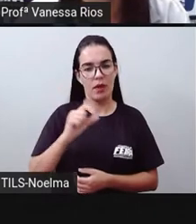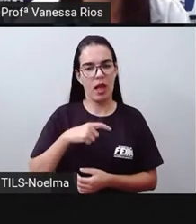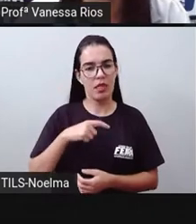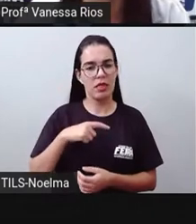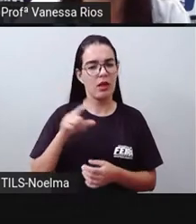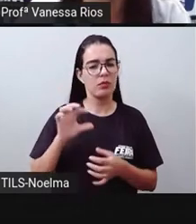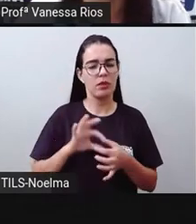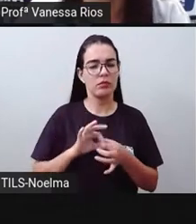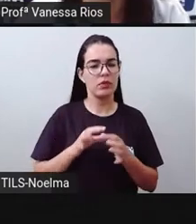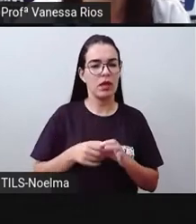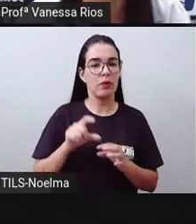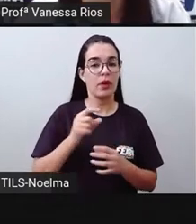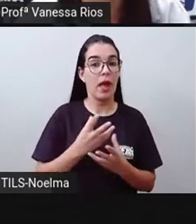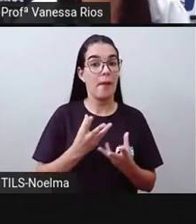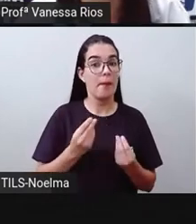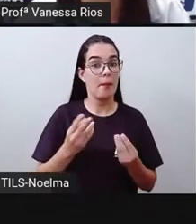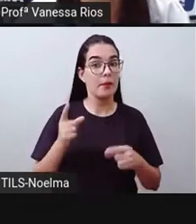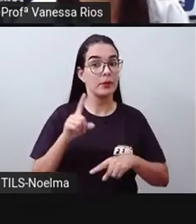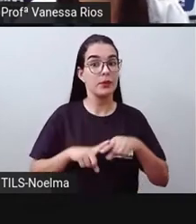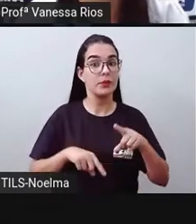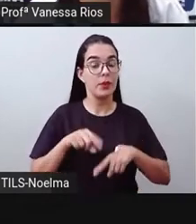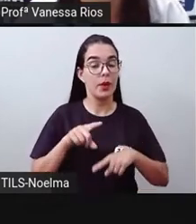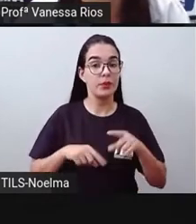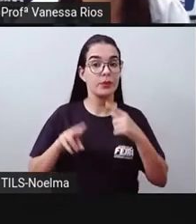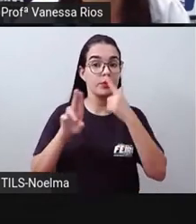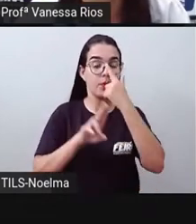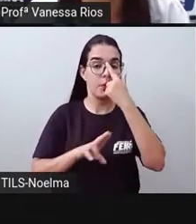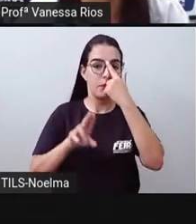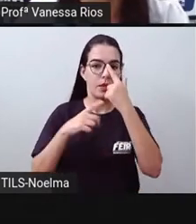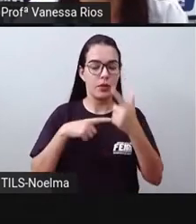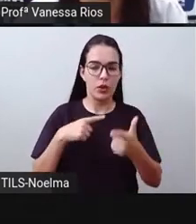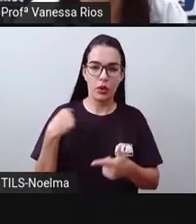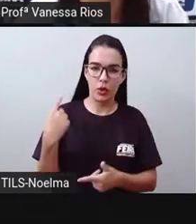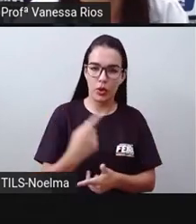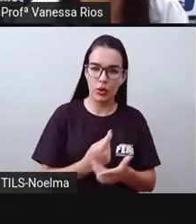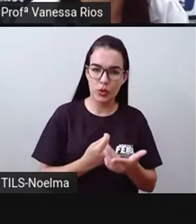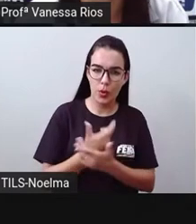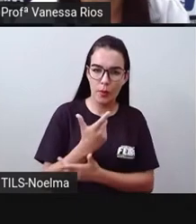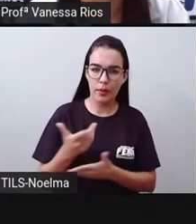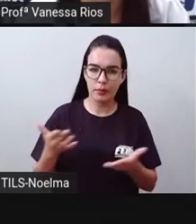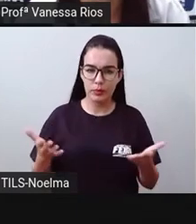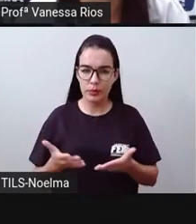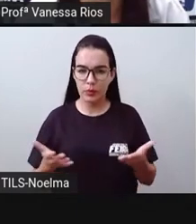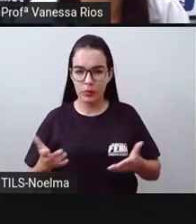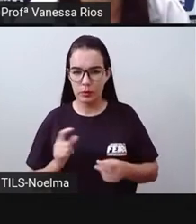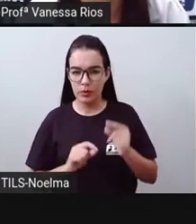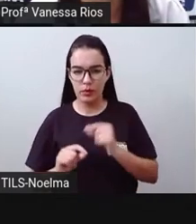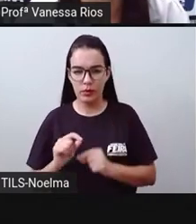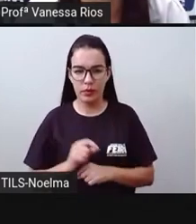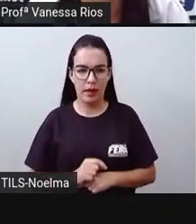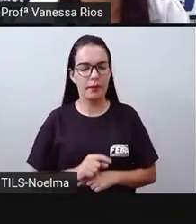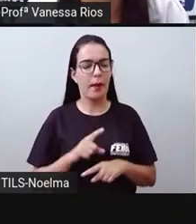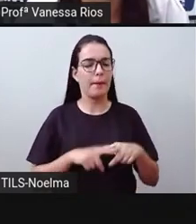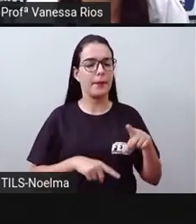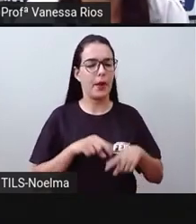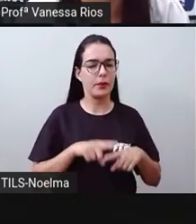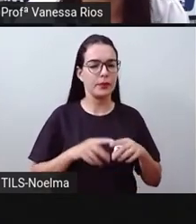que muitos produtos que nós consumimos, que nós compramos hoje em dia, inclusive produtos